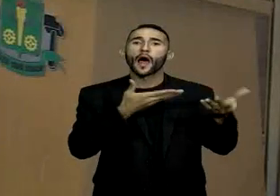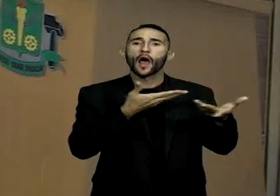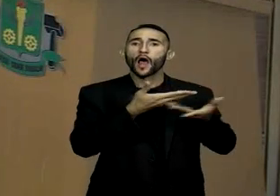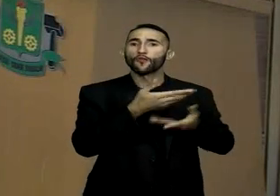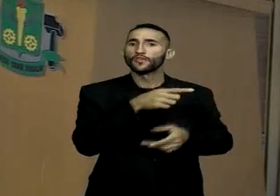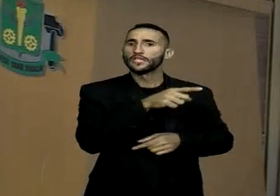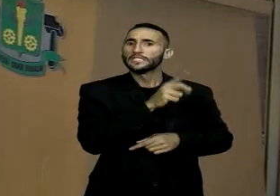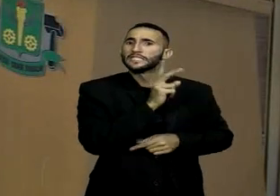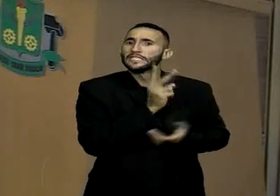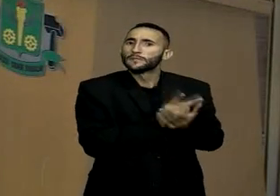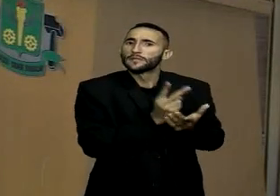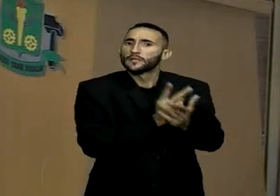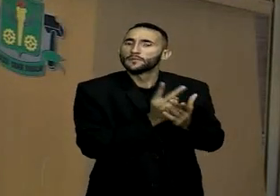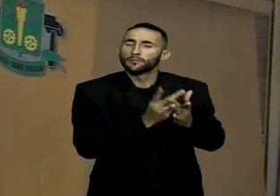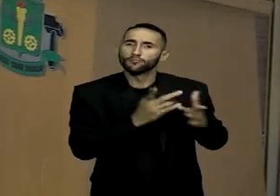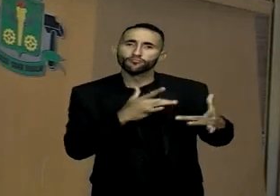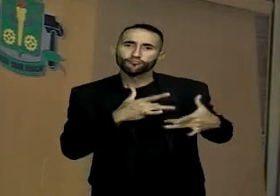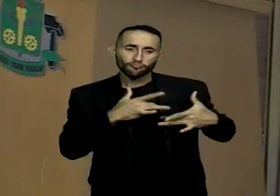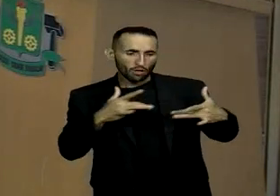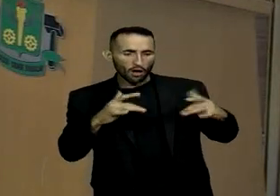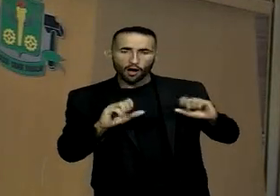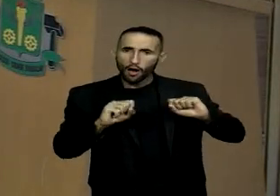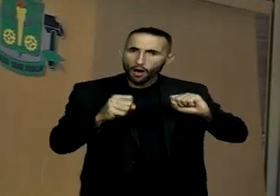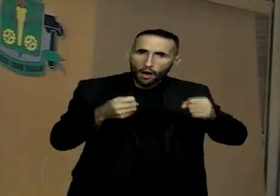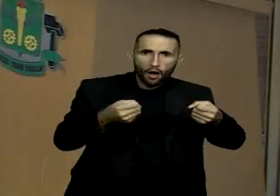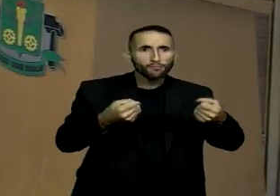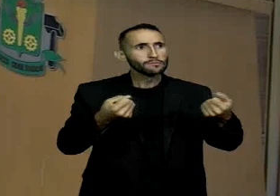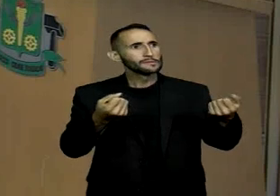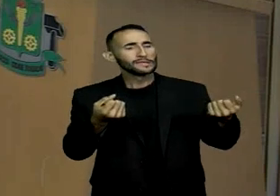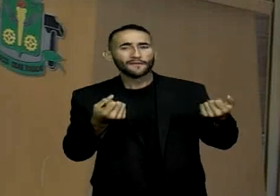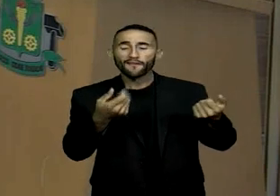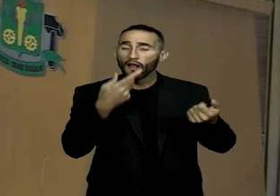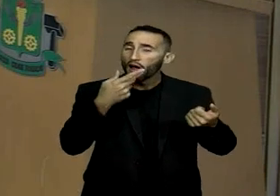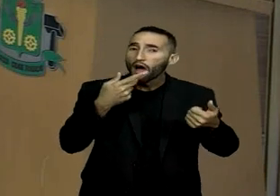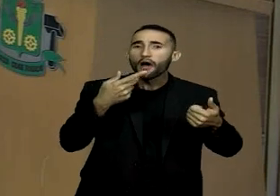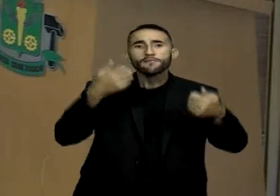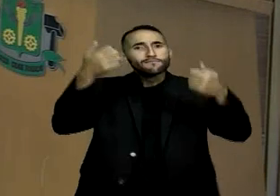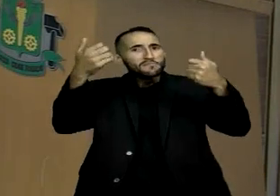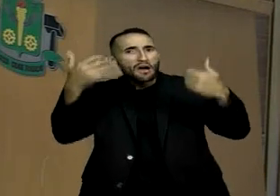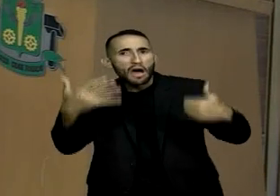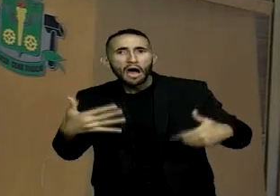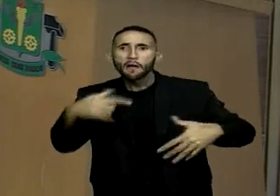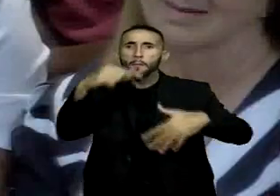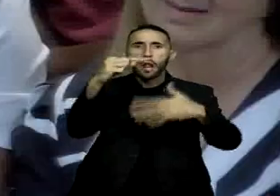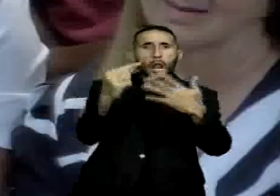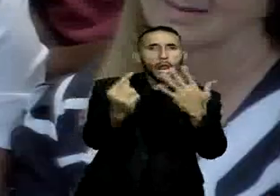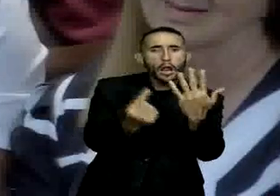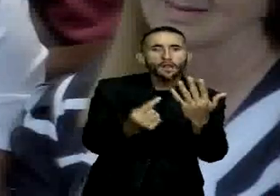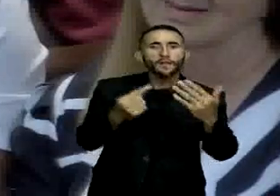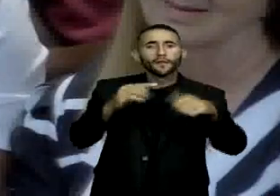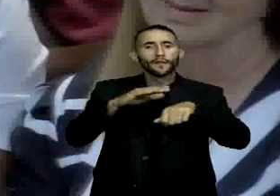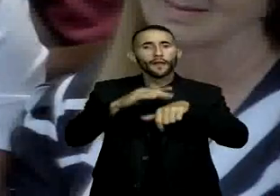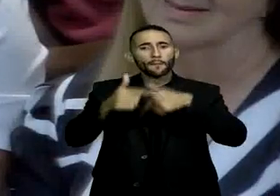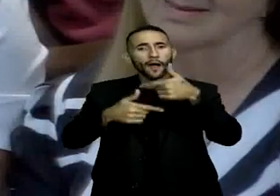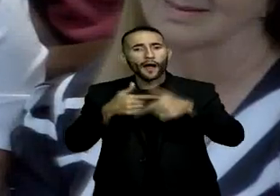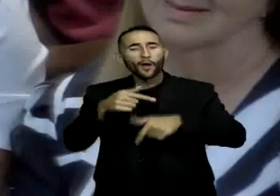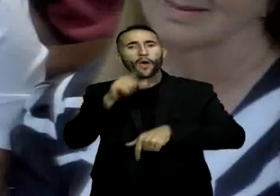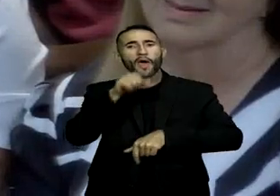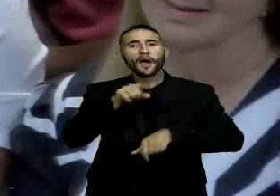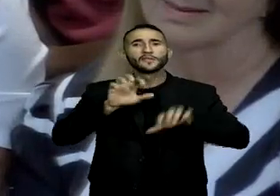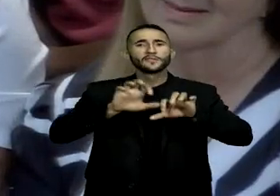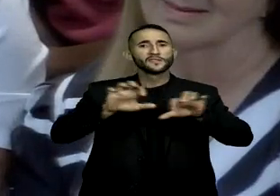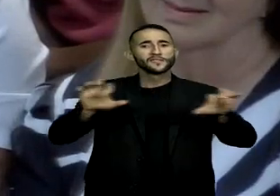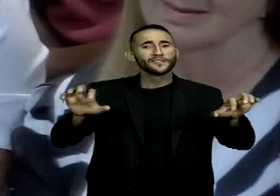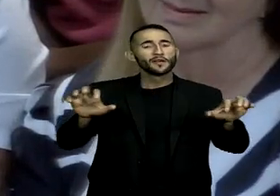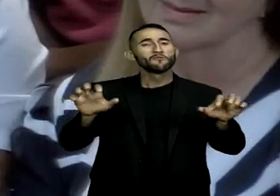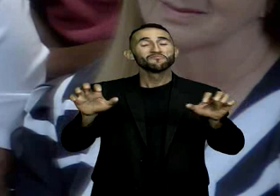muito prestativo. Ó, vereador, é assim, nós estamos fazendo isso, vamos trabalhar dessa maneira. E eu fico muito feliz de